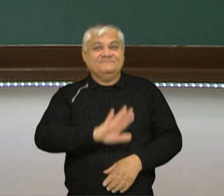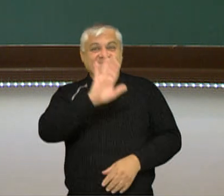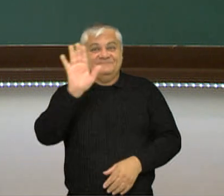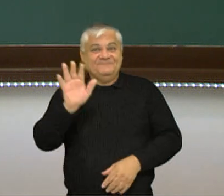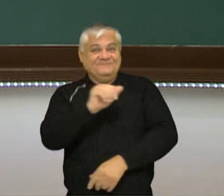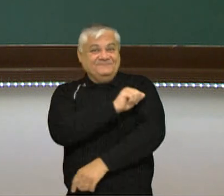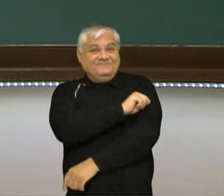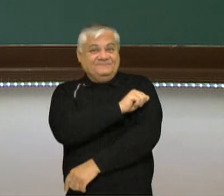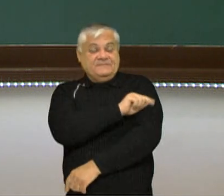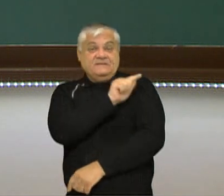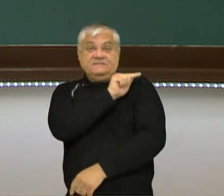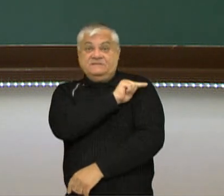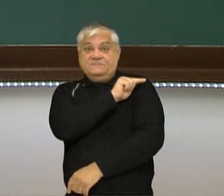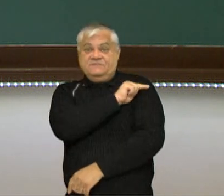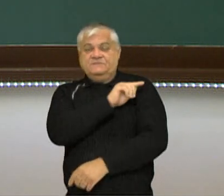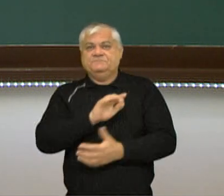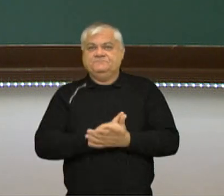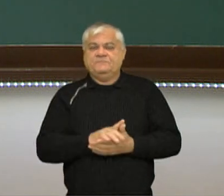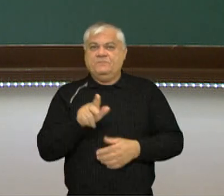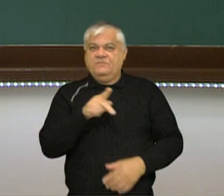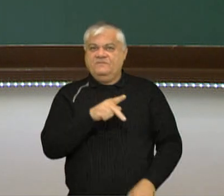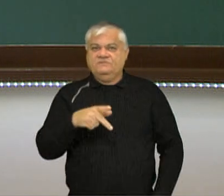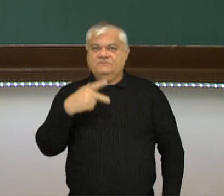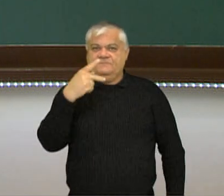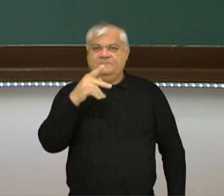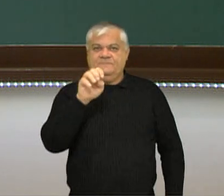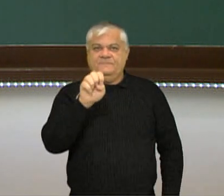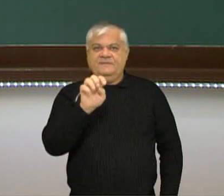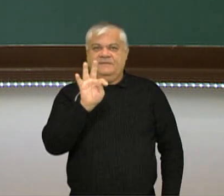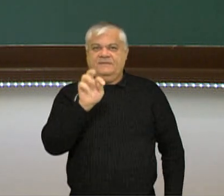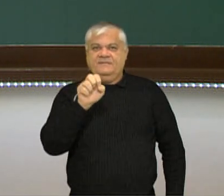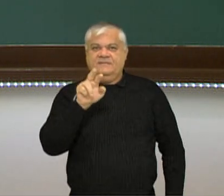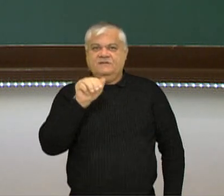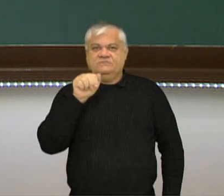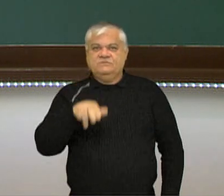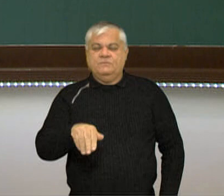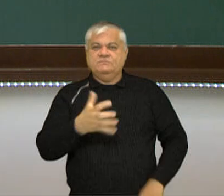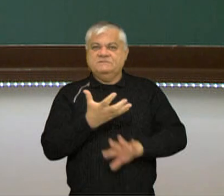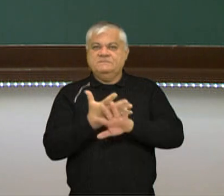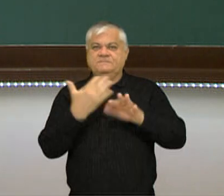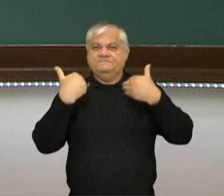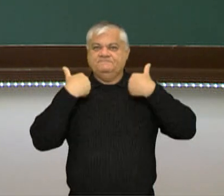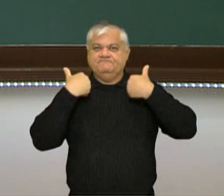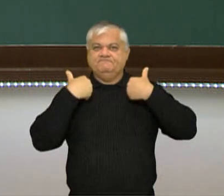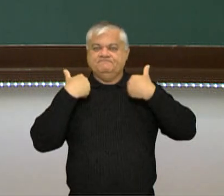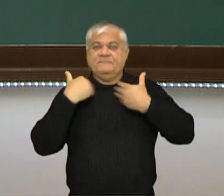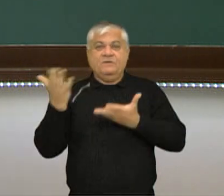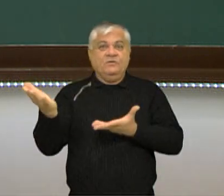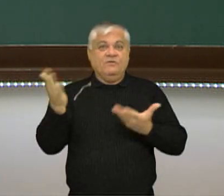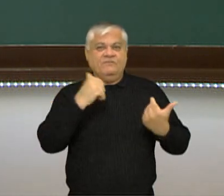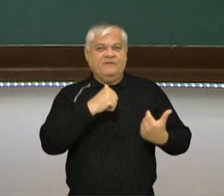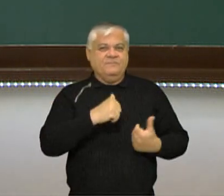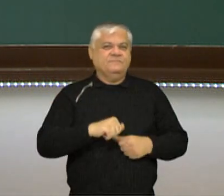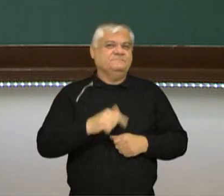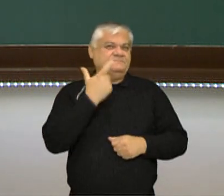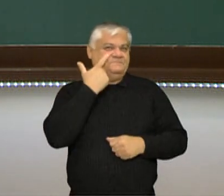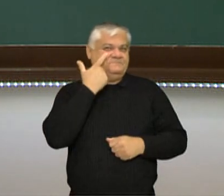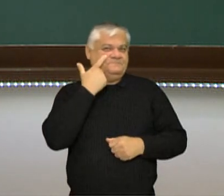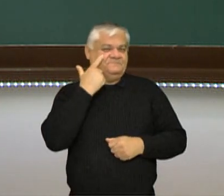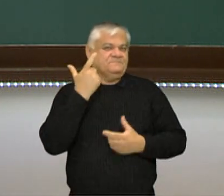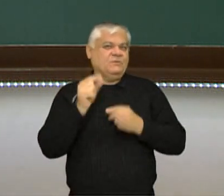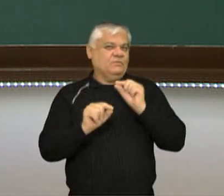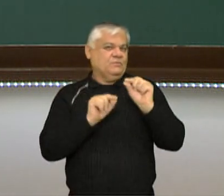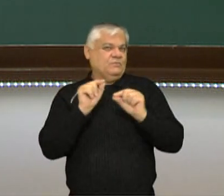Olá, pessoal do 7º ano. Eu sou o professor Peterson, da disciplina de Educação Física, e convido vocês, vem comigo